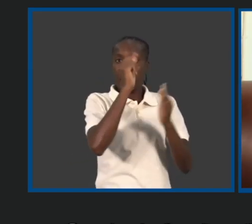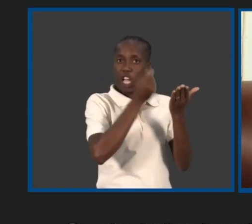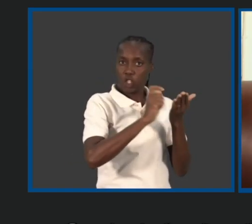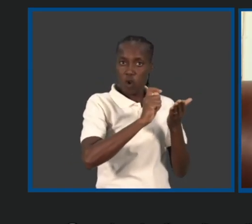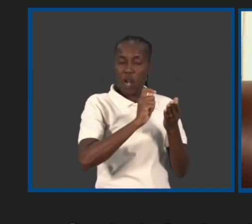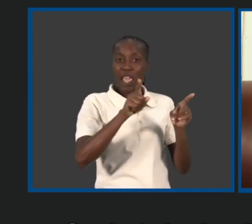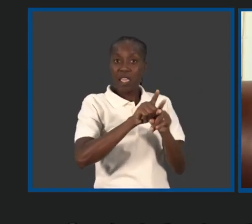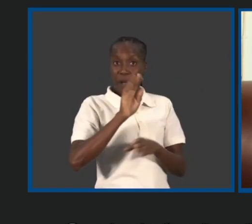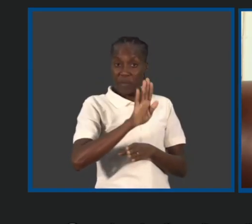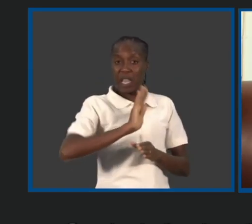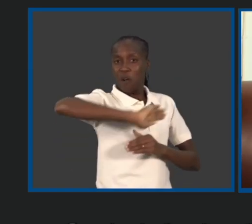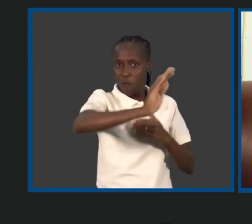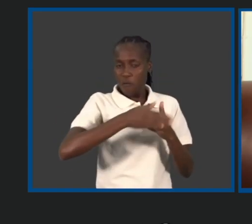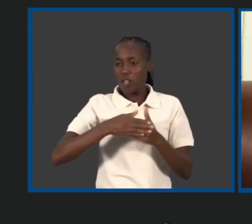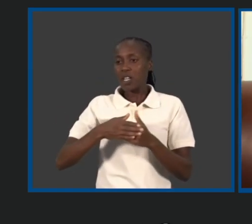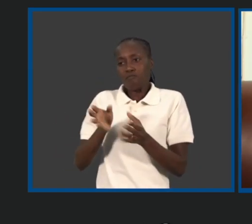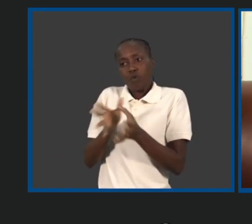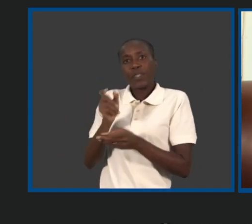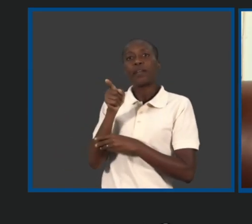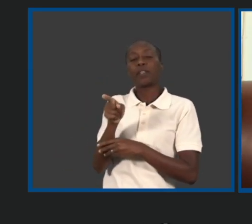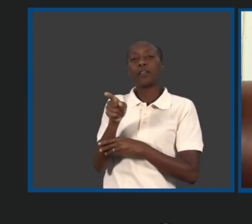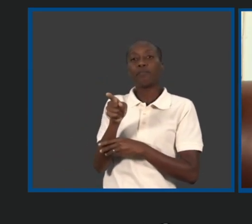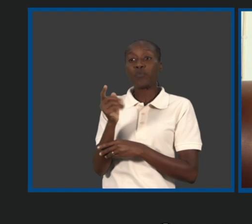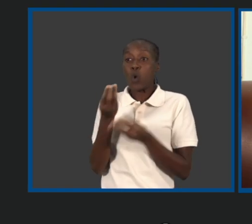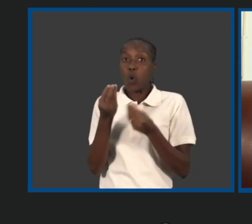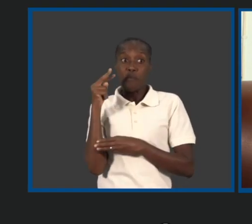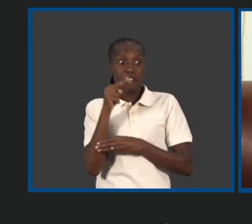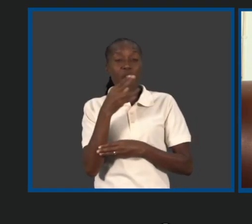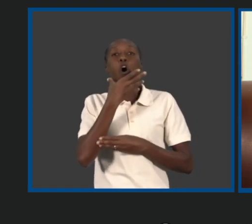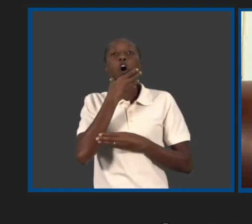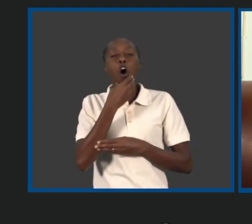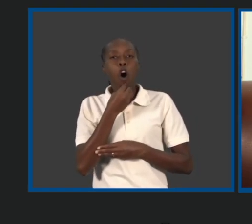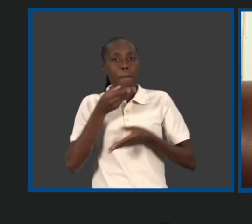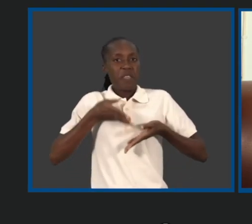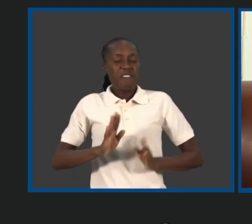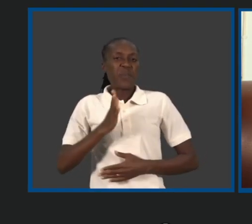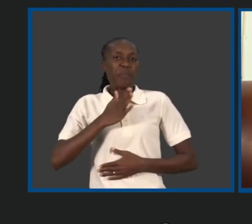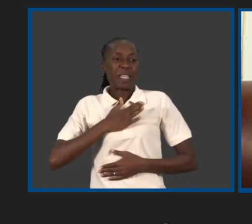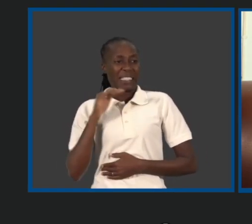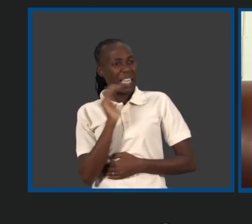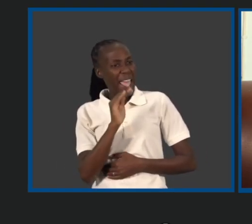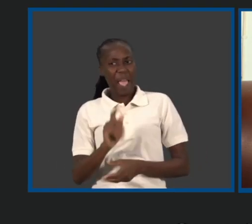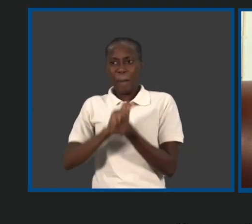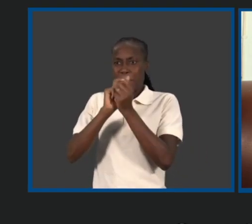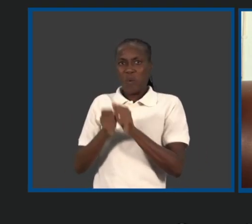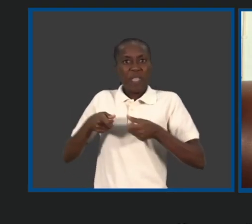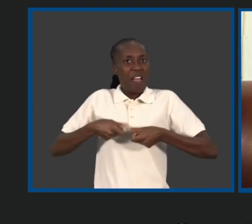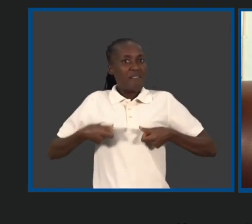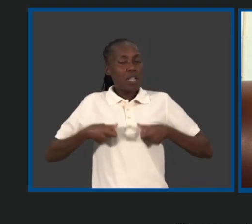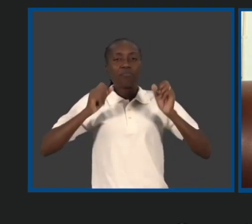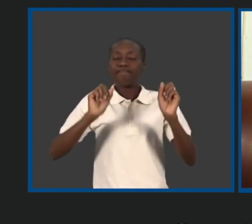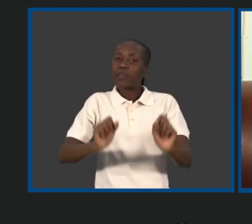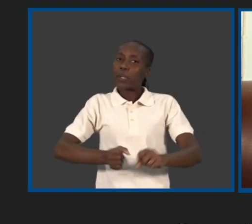dela até eu voltar. Como vocês veem, é um rapaz. Eu não podia dizer a ele para mudar a fralda dela. Não.